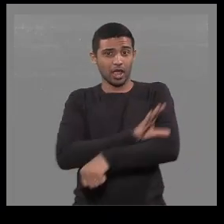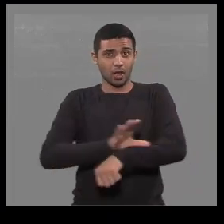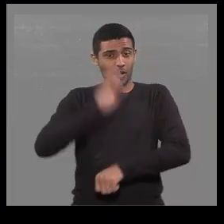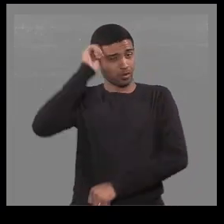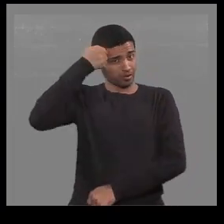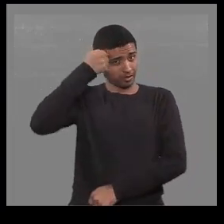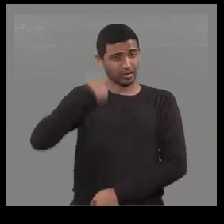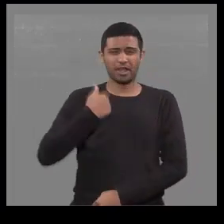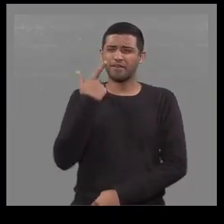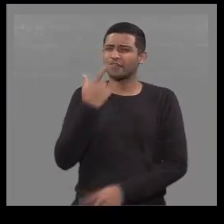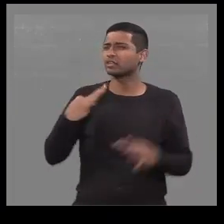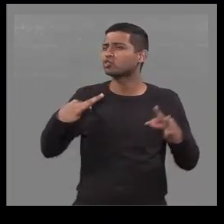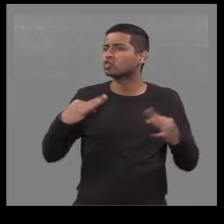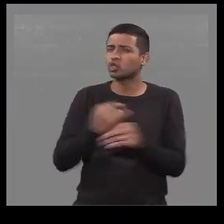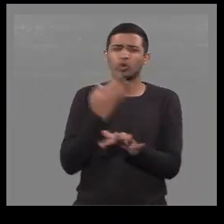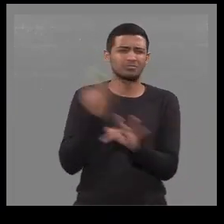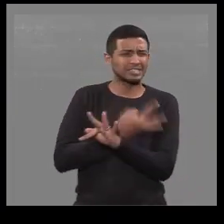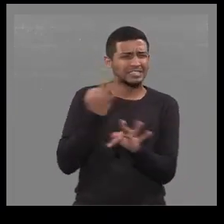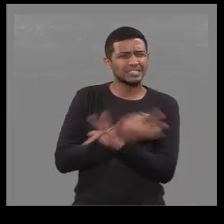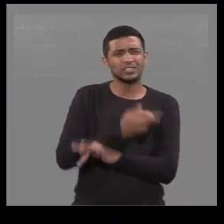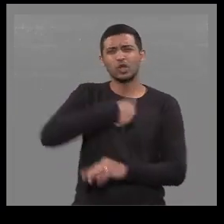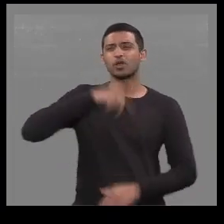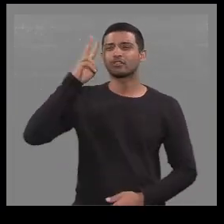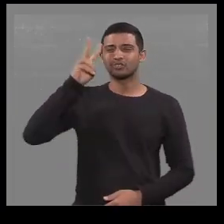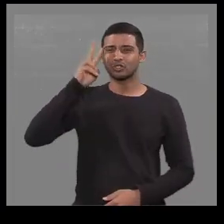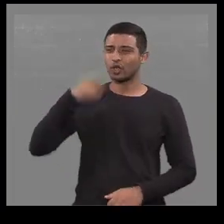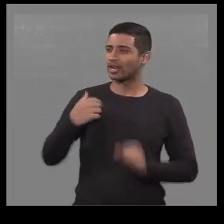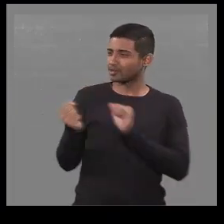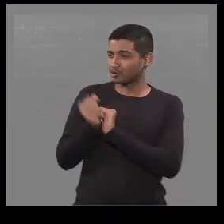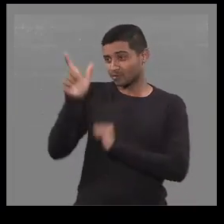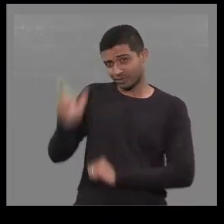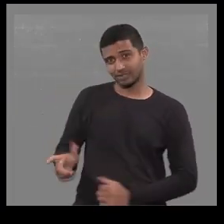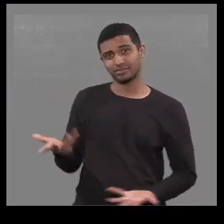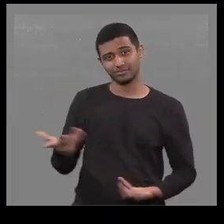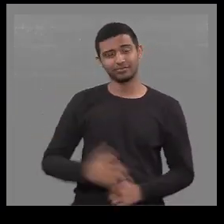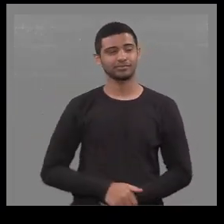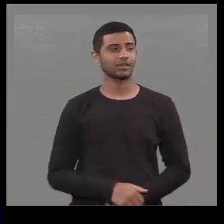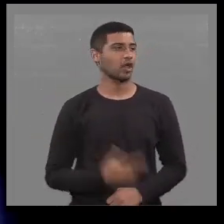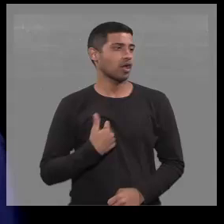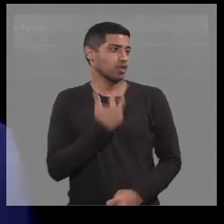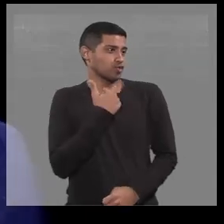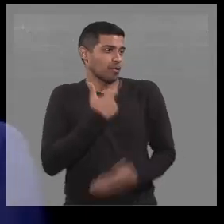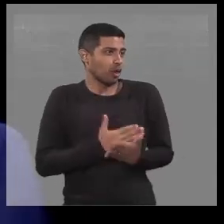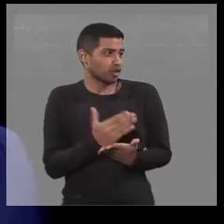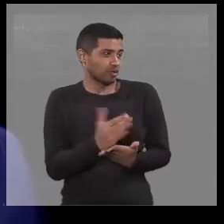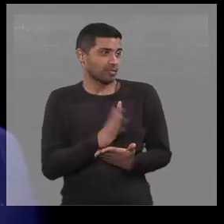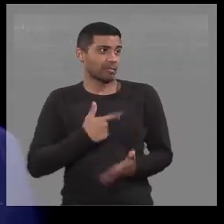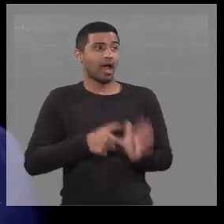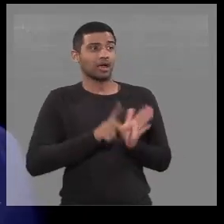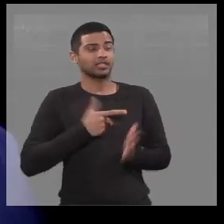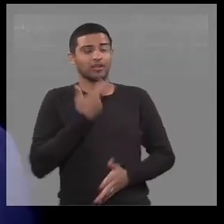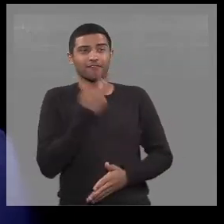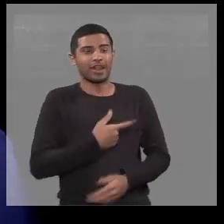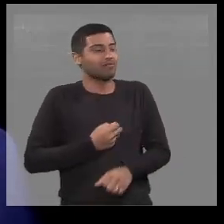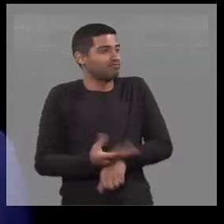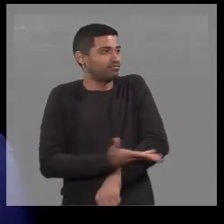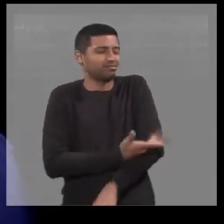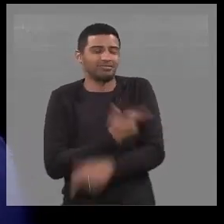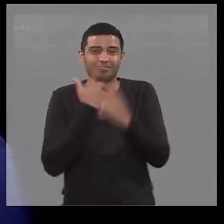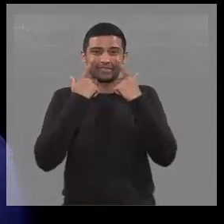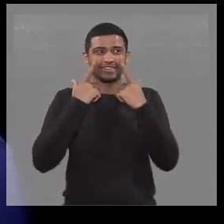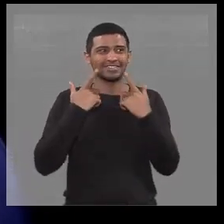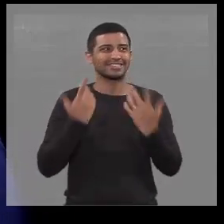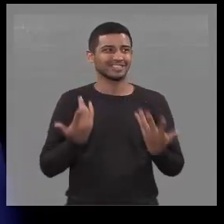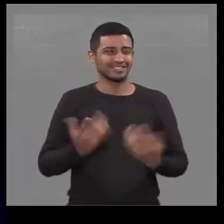no CUT, toda a resistência, toda a história, e estar com você, né? Olha, eu não posso começar esse momento sem dizer, estou